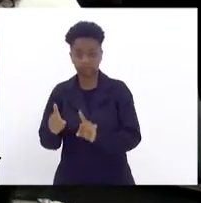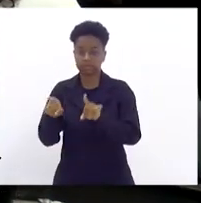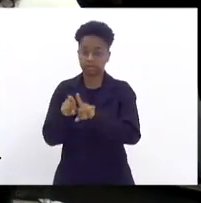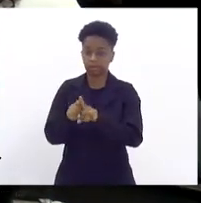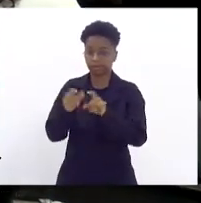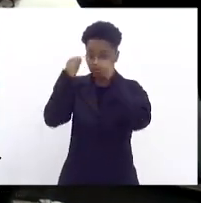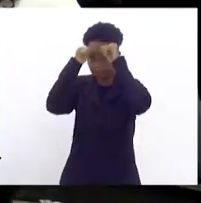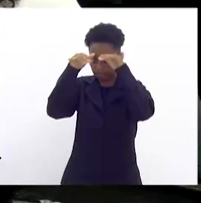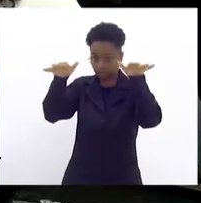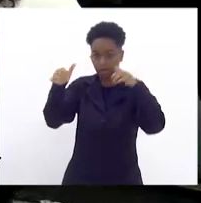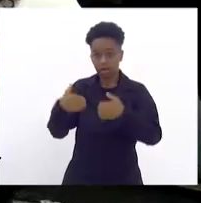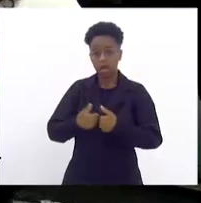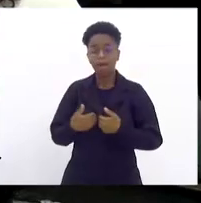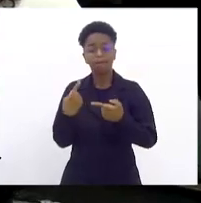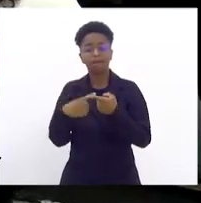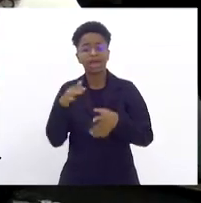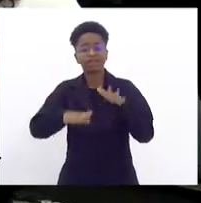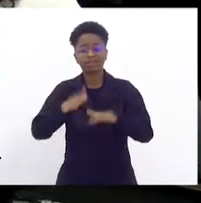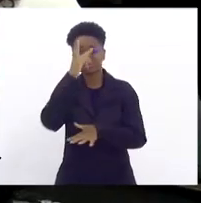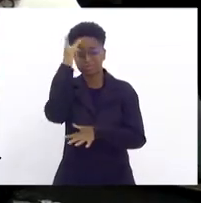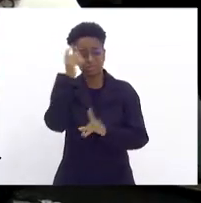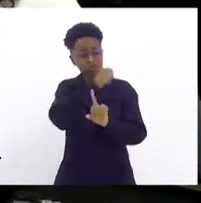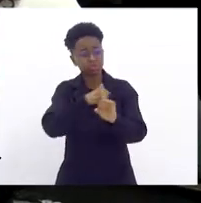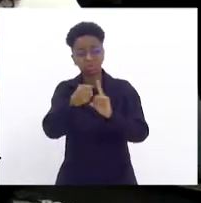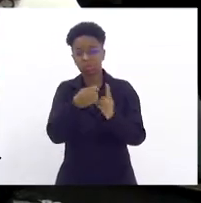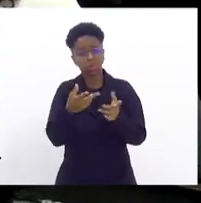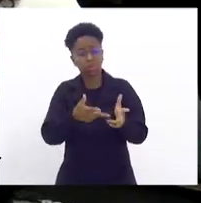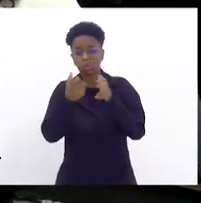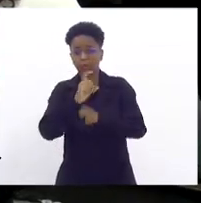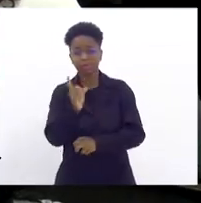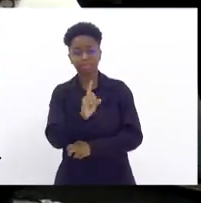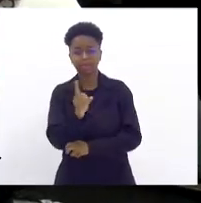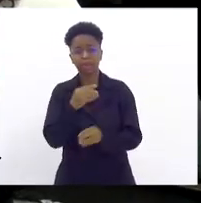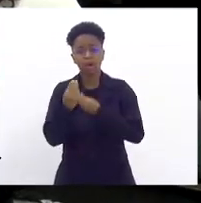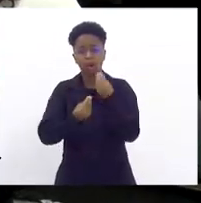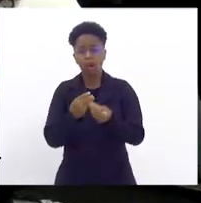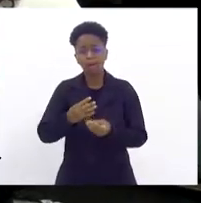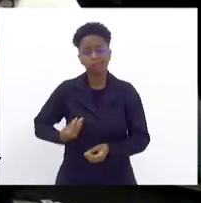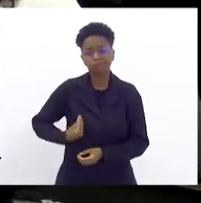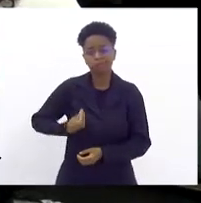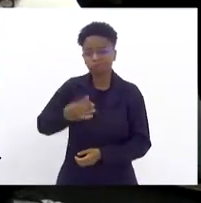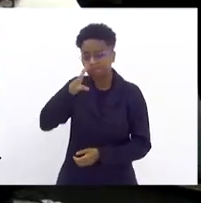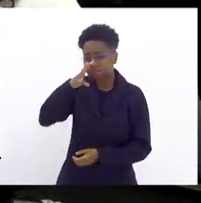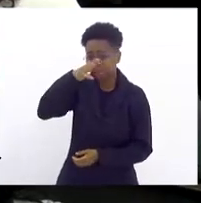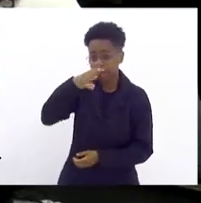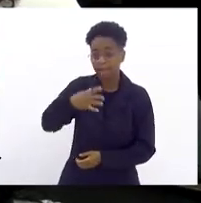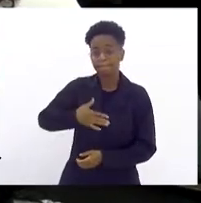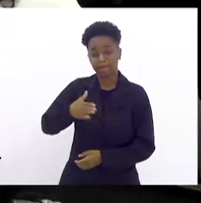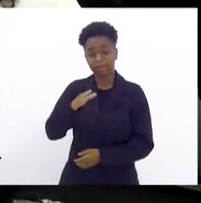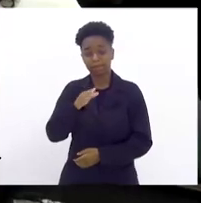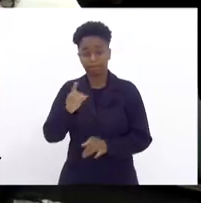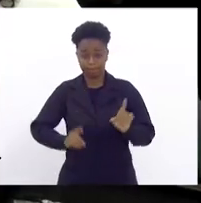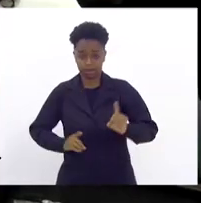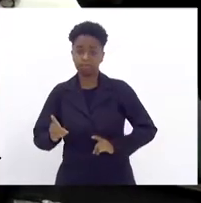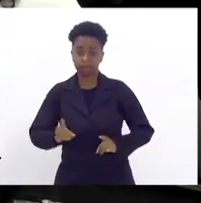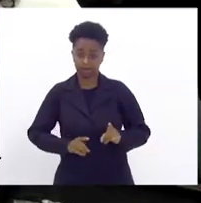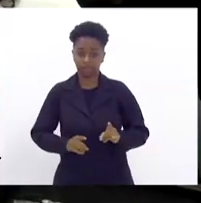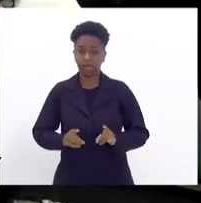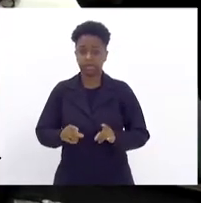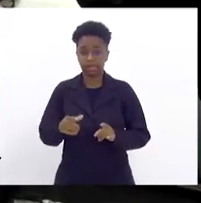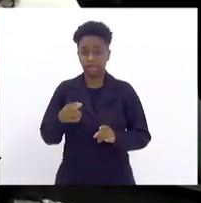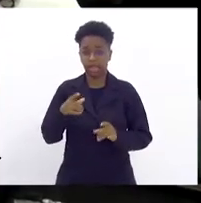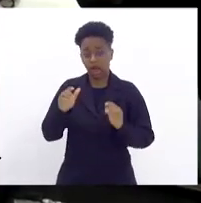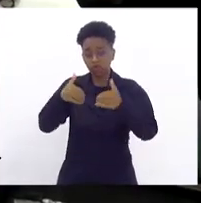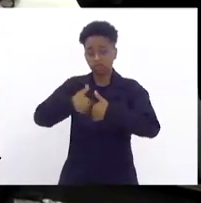não entende a barra que vocês carregam a minha prima ela é autismo autista grave a minha tia faleceu tem duas semanas Então quem carrega